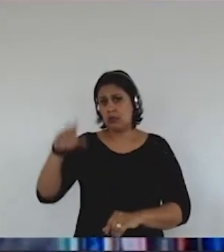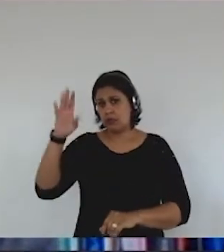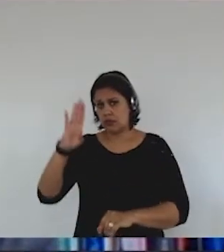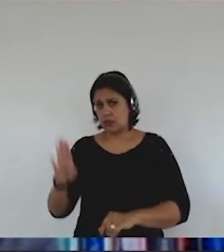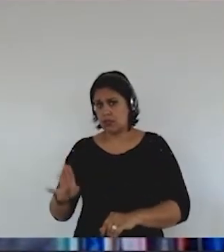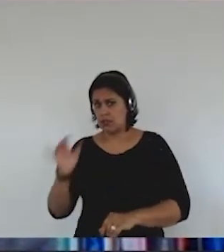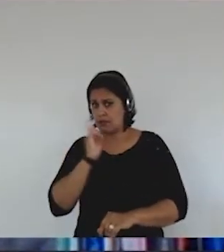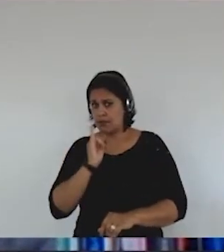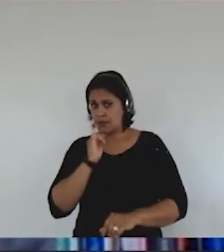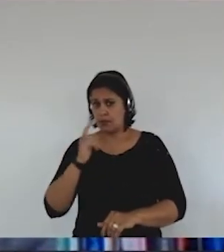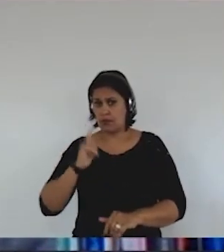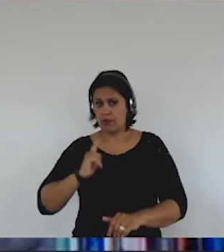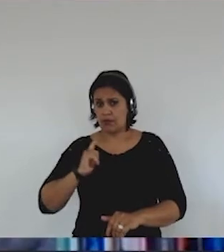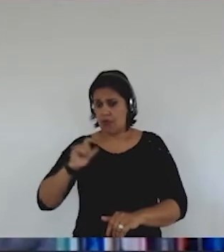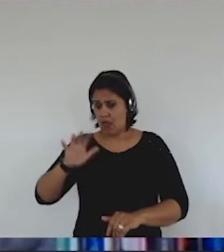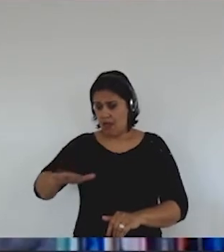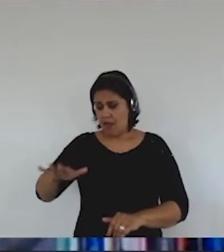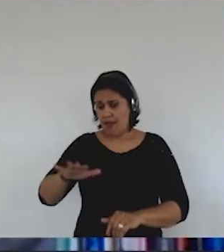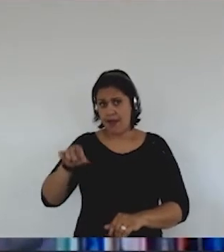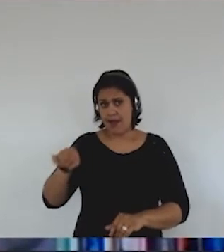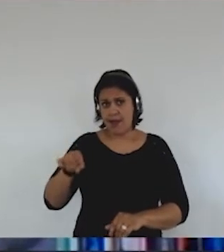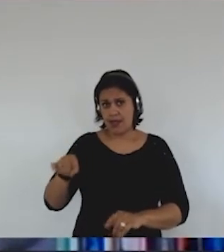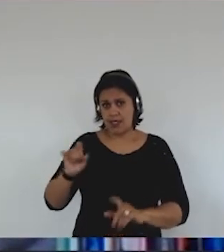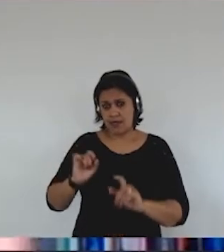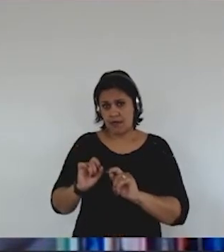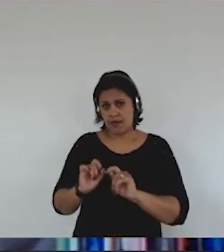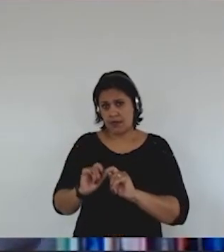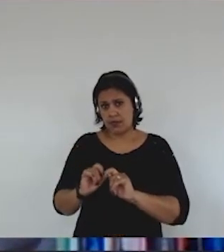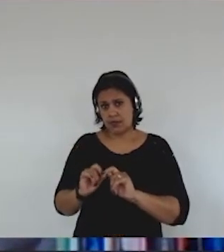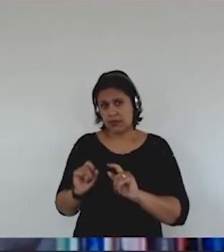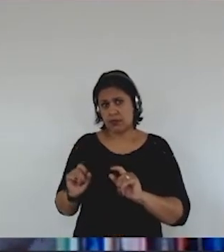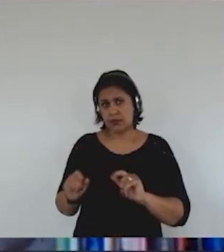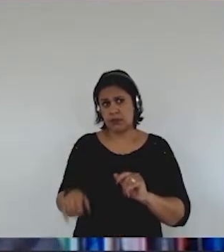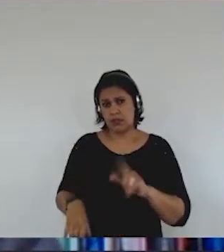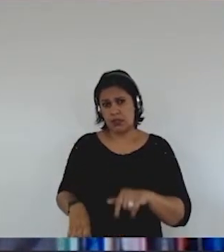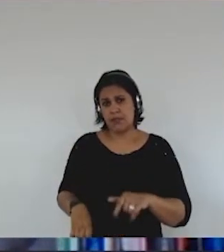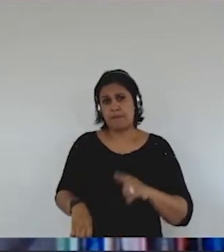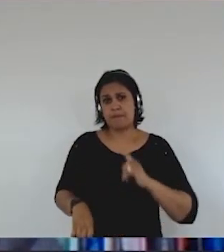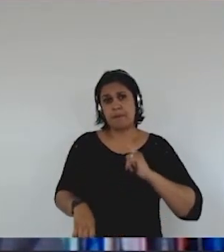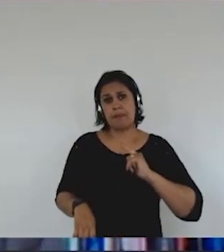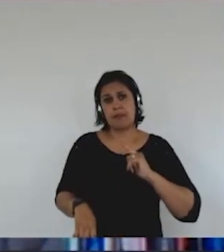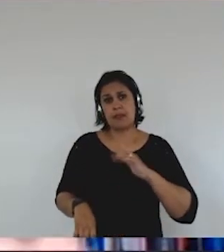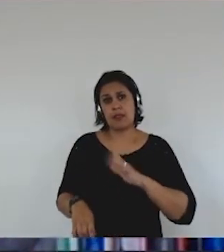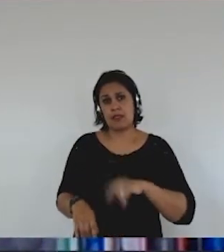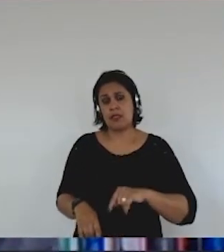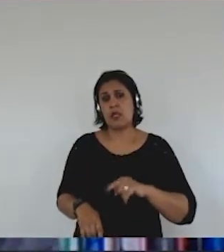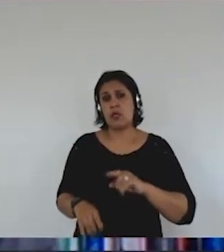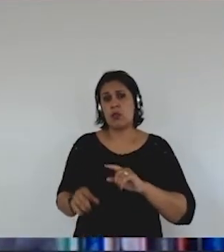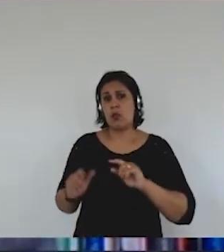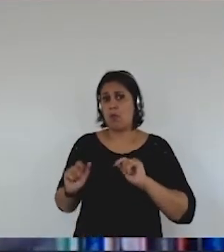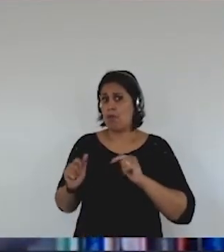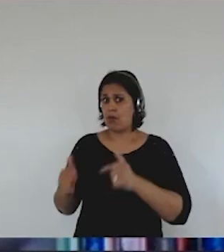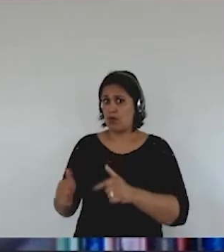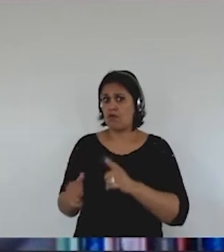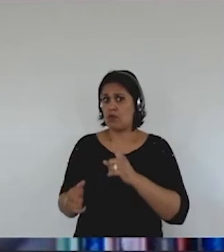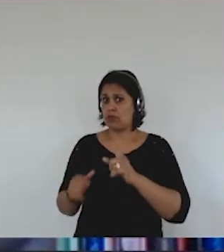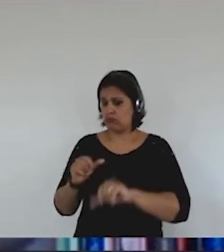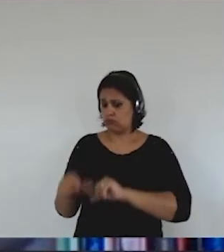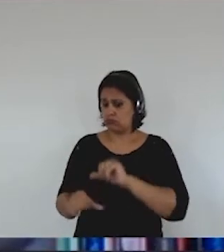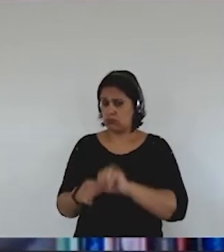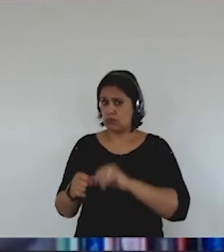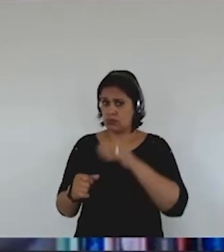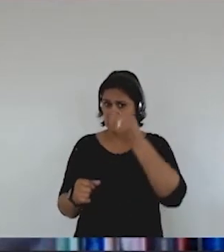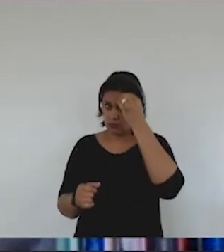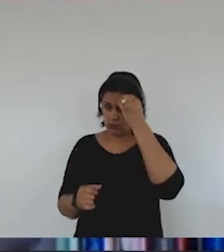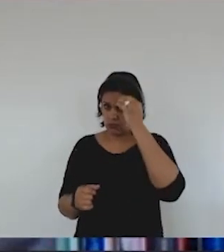exemplo, uma das áreas em que sofreu por uma questão de necessidade que provocou até uma mudança no